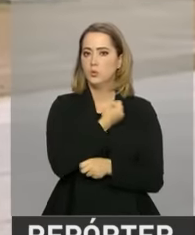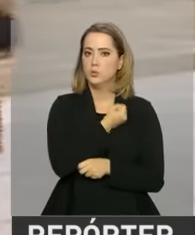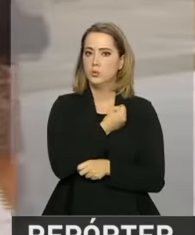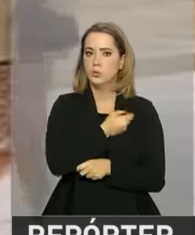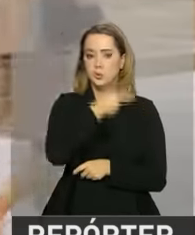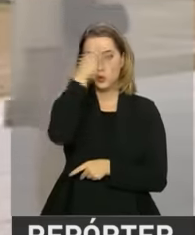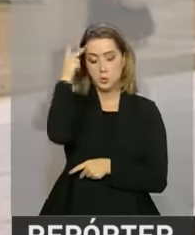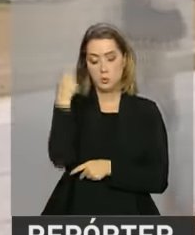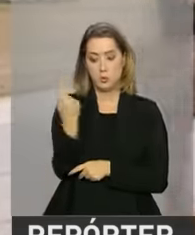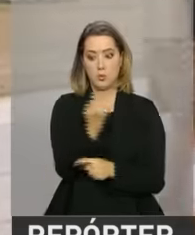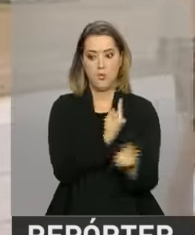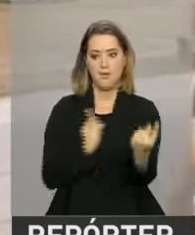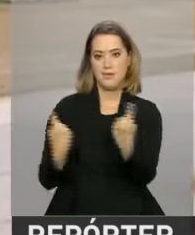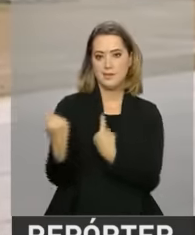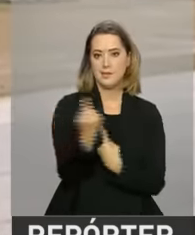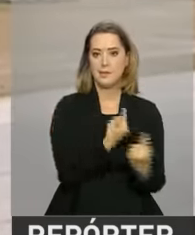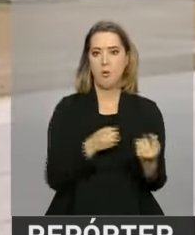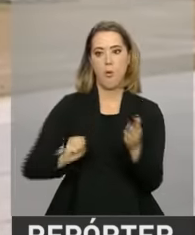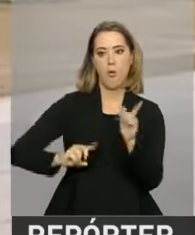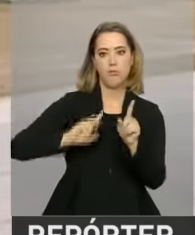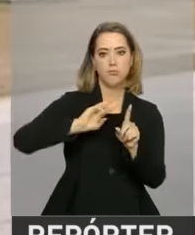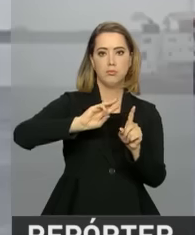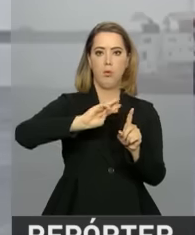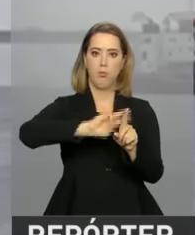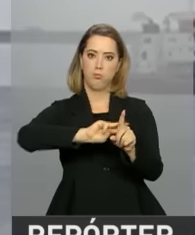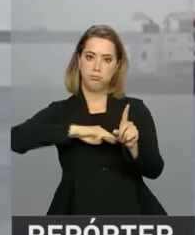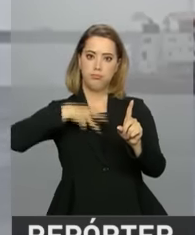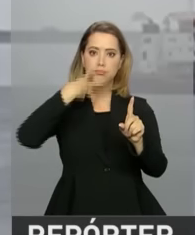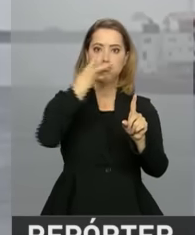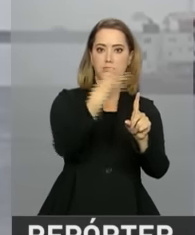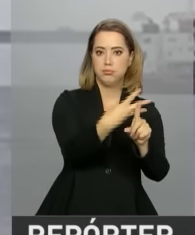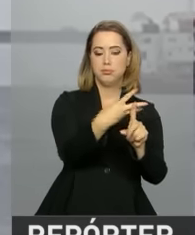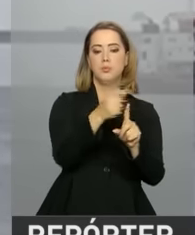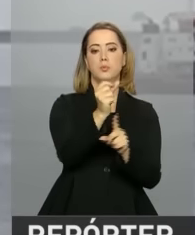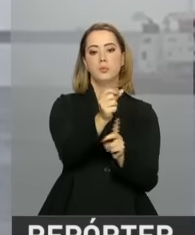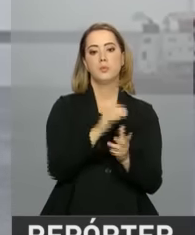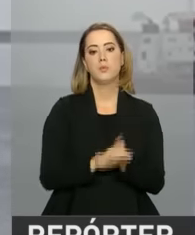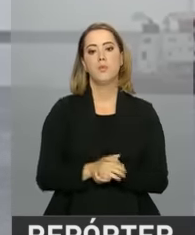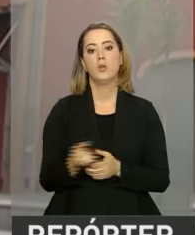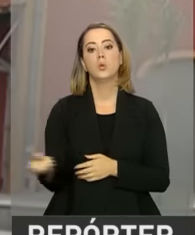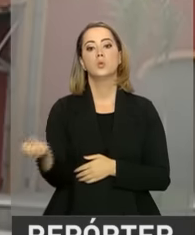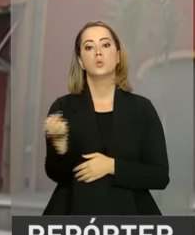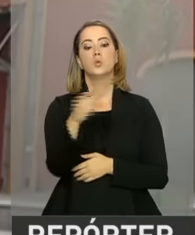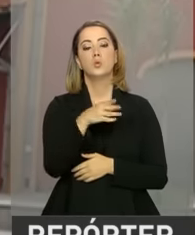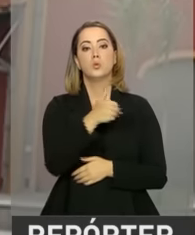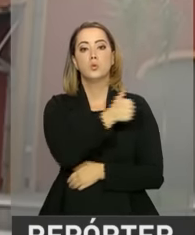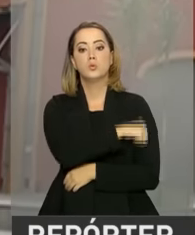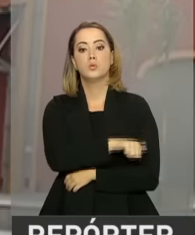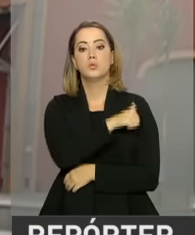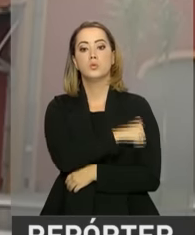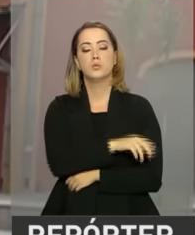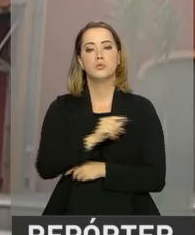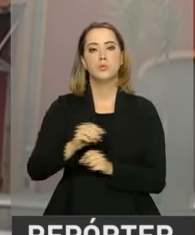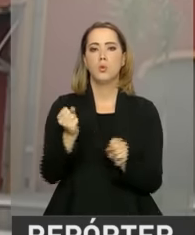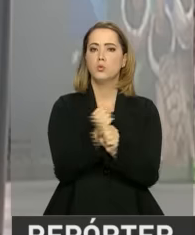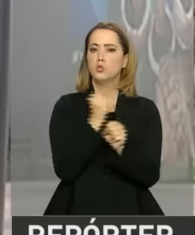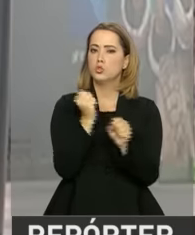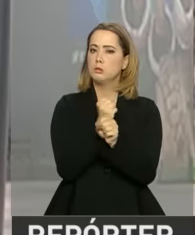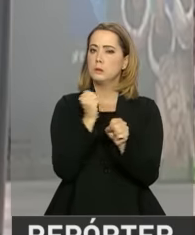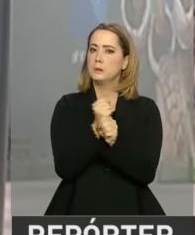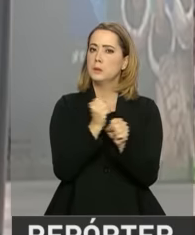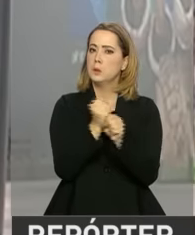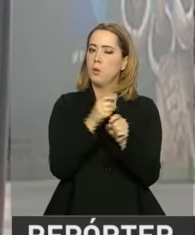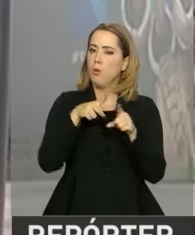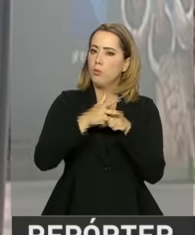moradores triplique por aqui nos próximos 10 anos. A recuperação do novo Porto do Rio é o maior projeto de reforma urbana